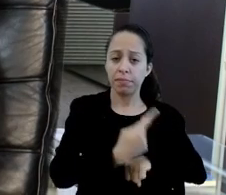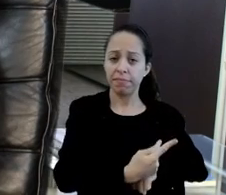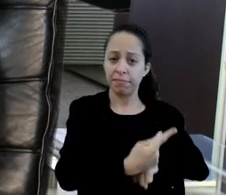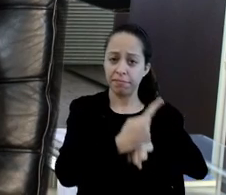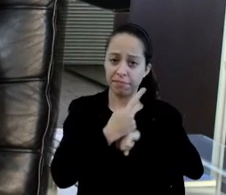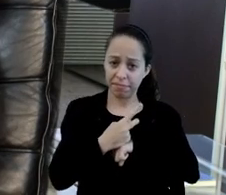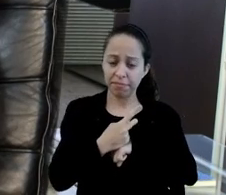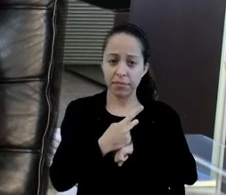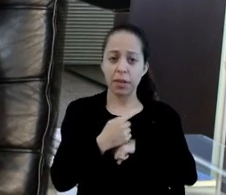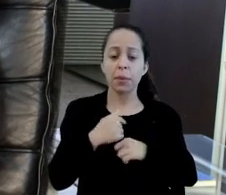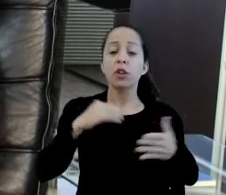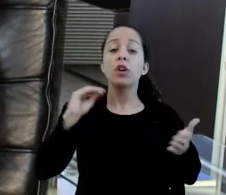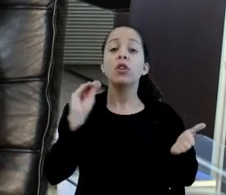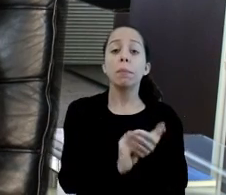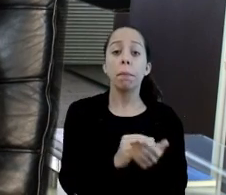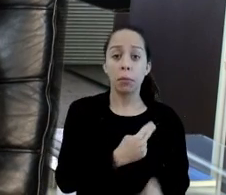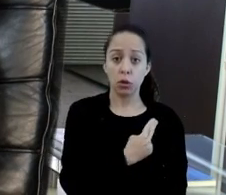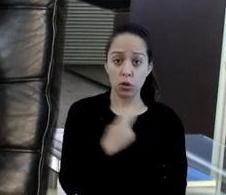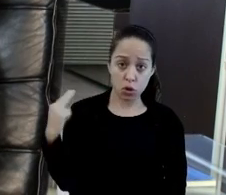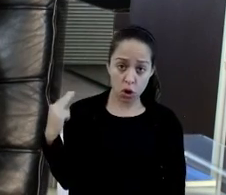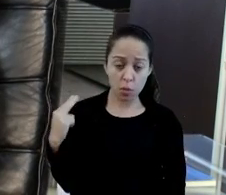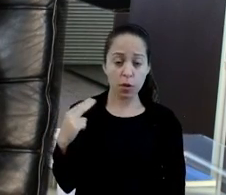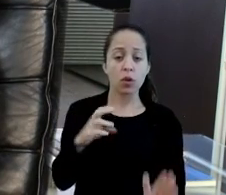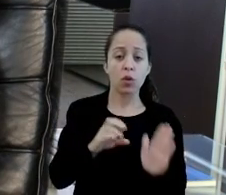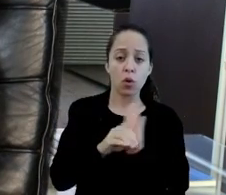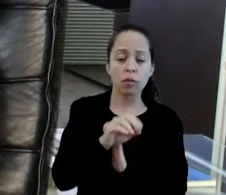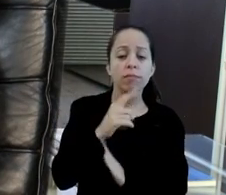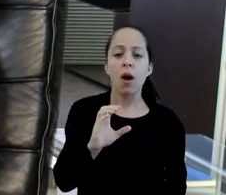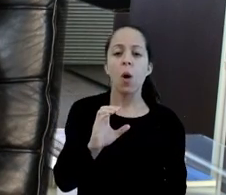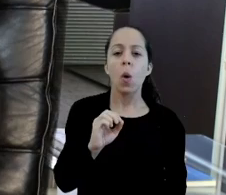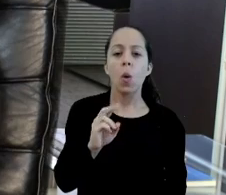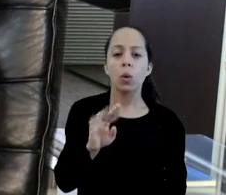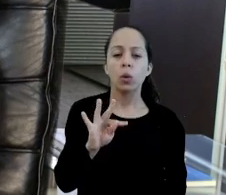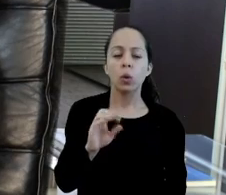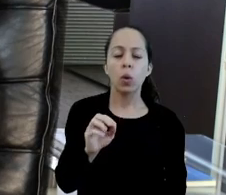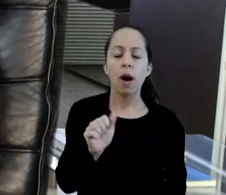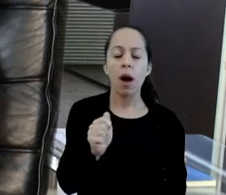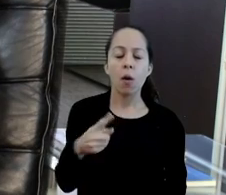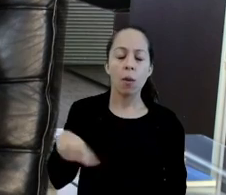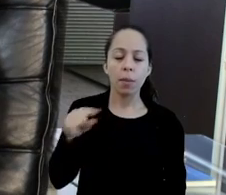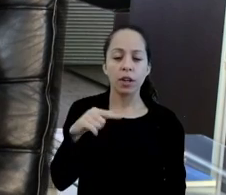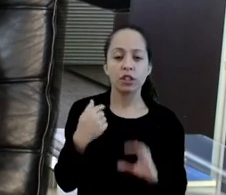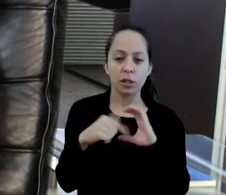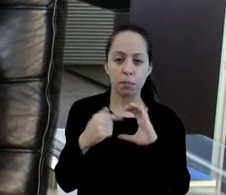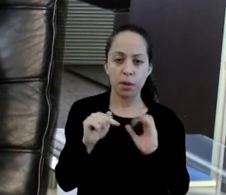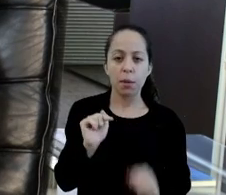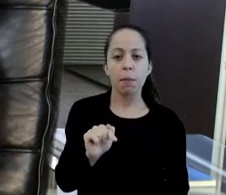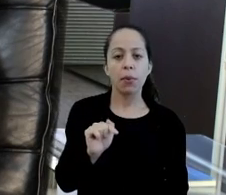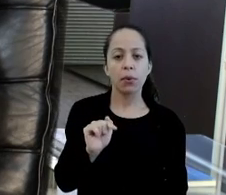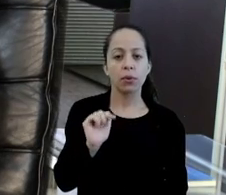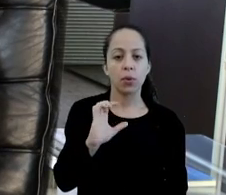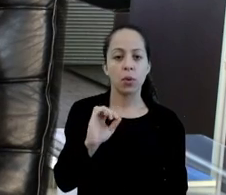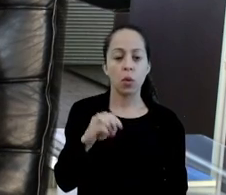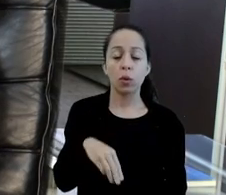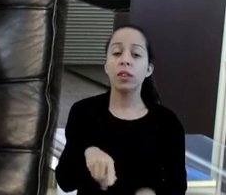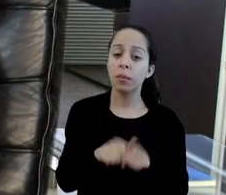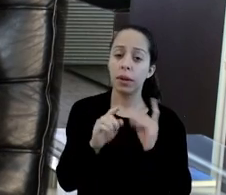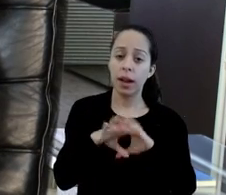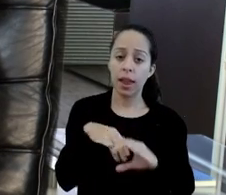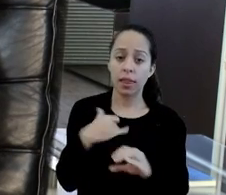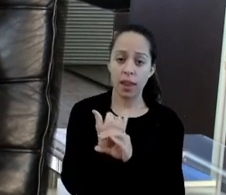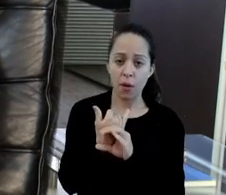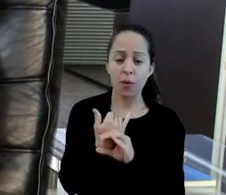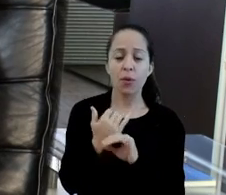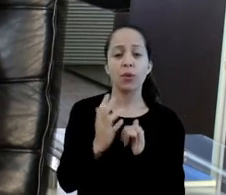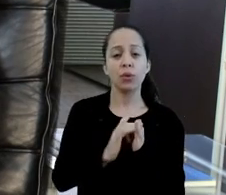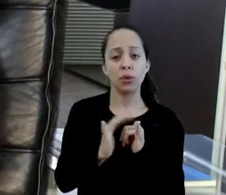no Google que vai ver o meu Instagram, o Facebook, tem o canal lá no YouTube, tem o blog meu